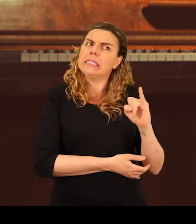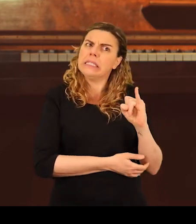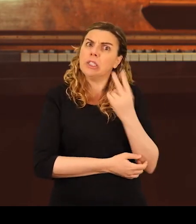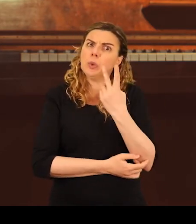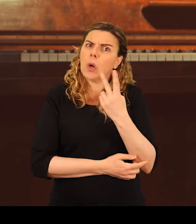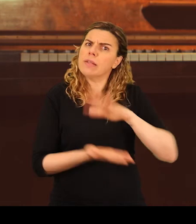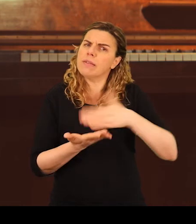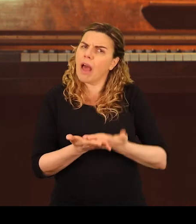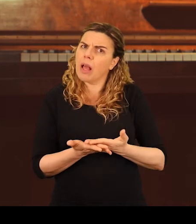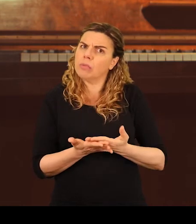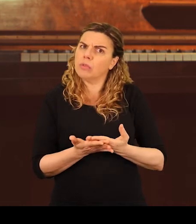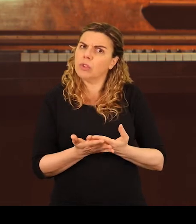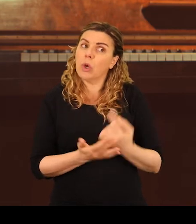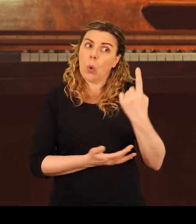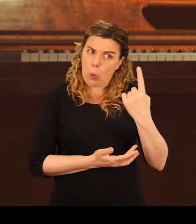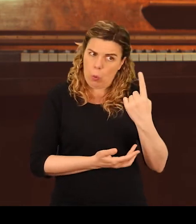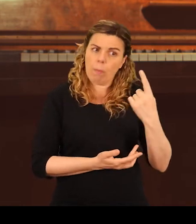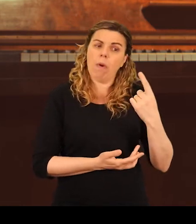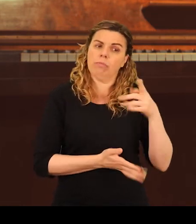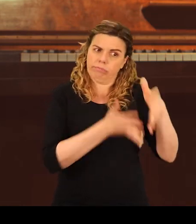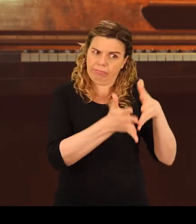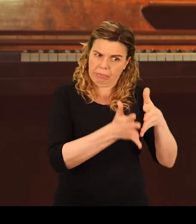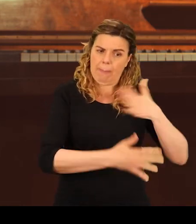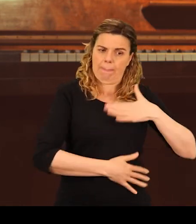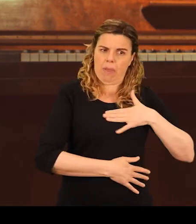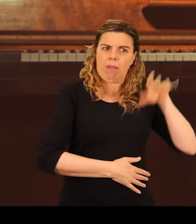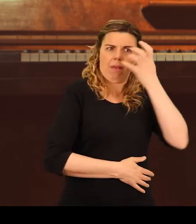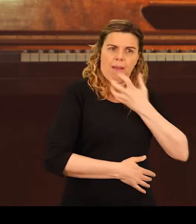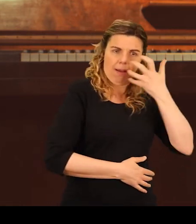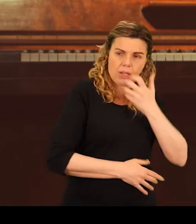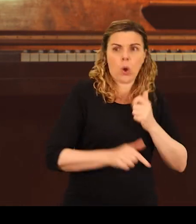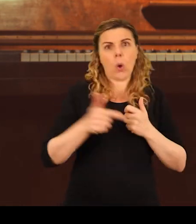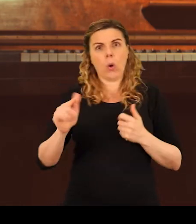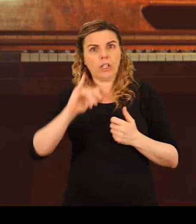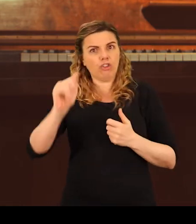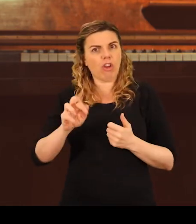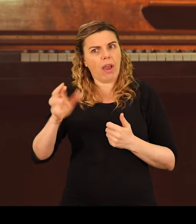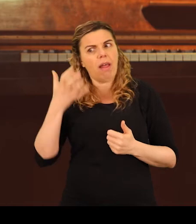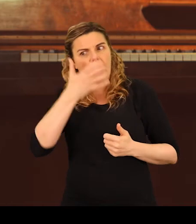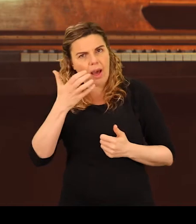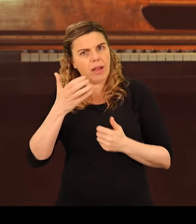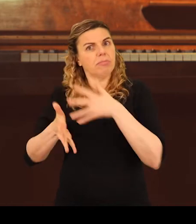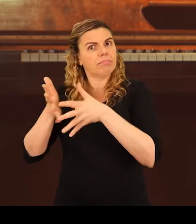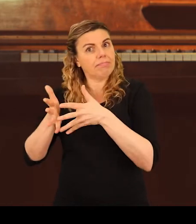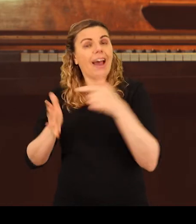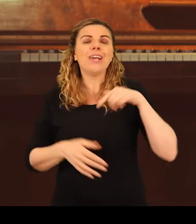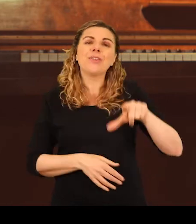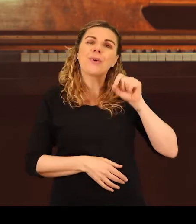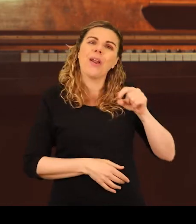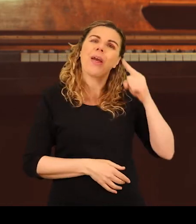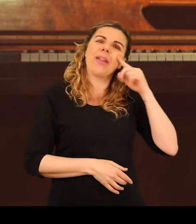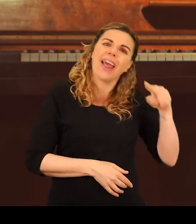falei, nossa, e se eu colocar duas pessoas, né? Uma pra fazer às vezes a sinalizar o que eu tô cantando e uma pra sinalizar o que o Jair